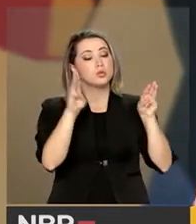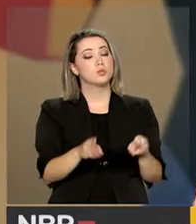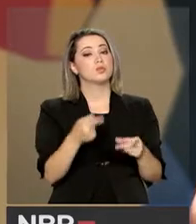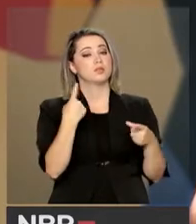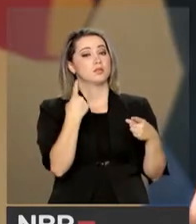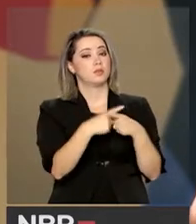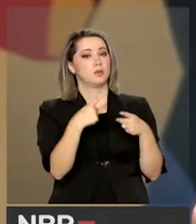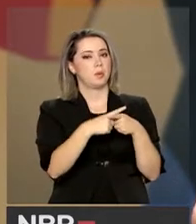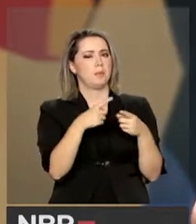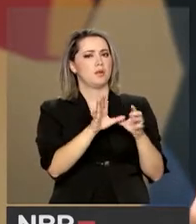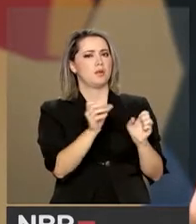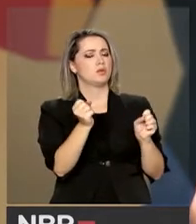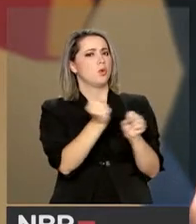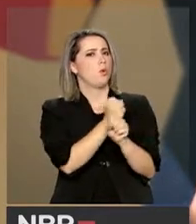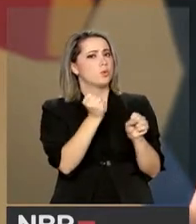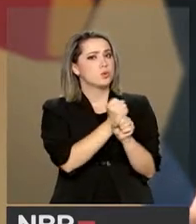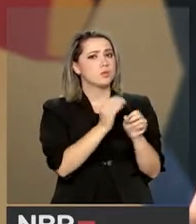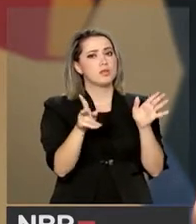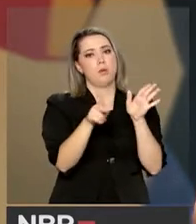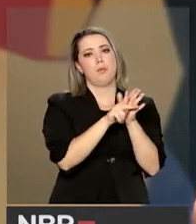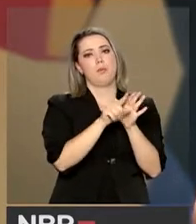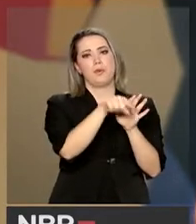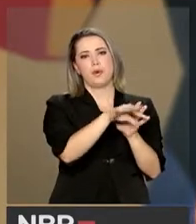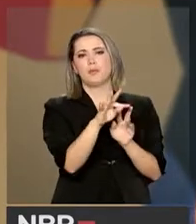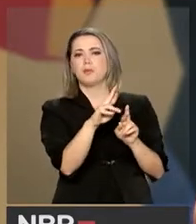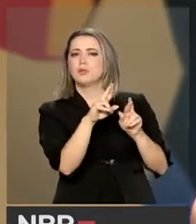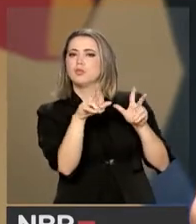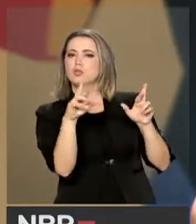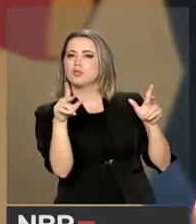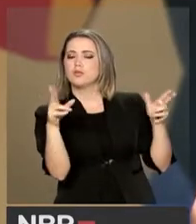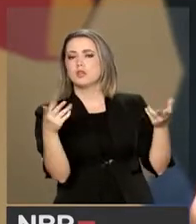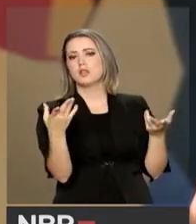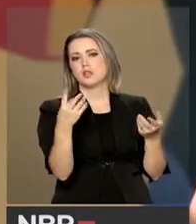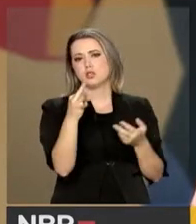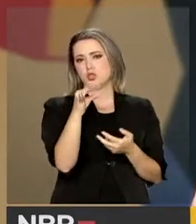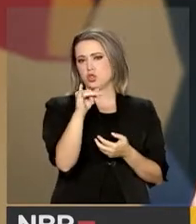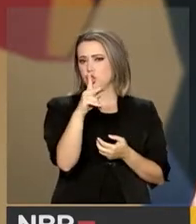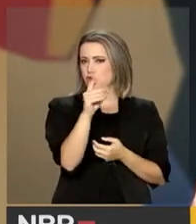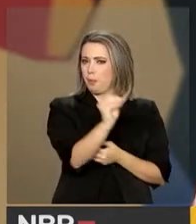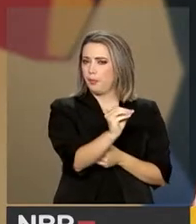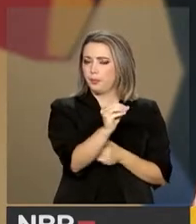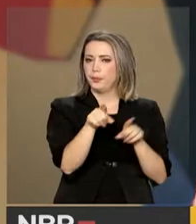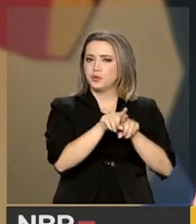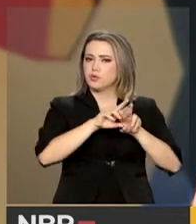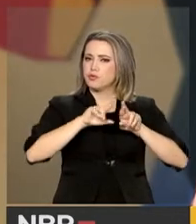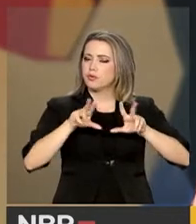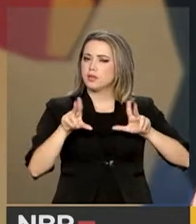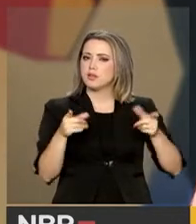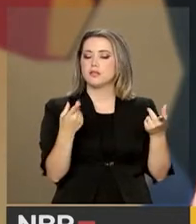né, pela sua estrutura, quanto tipologias de acervo ou mesmo de